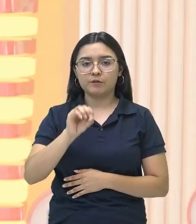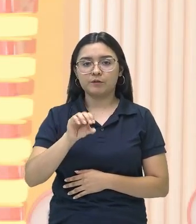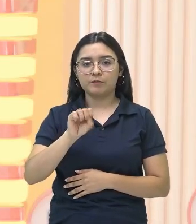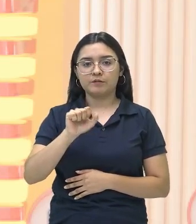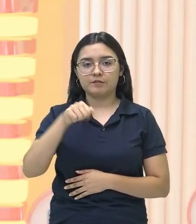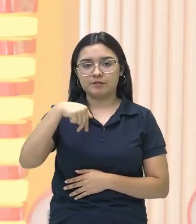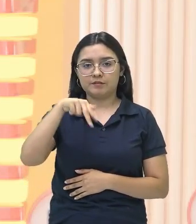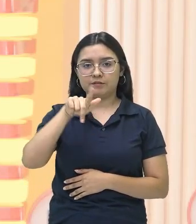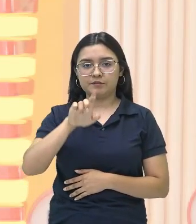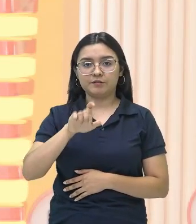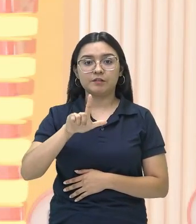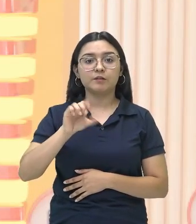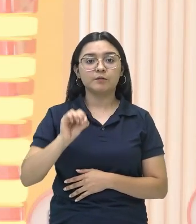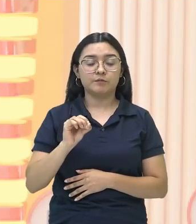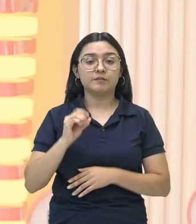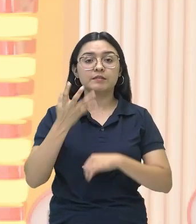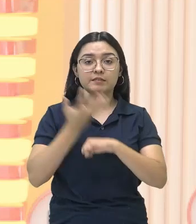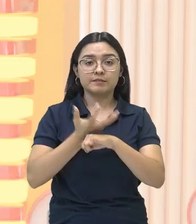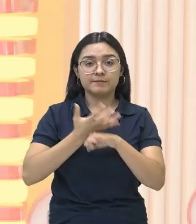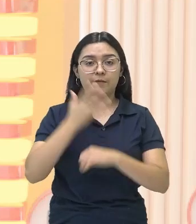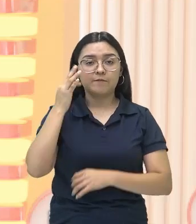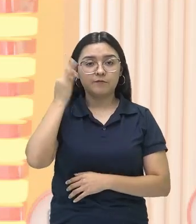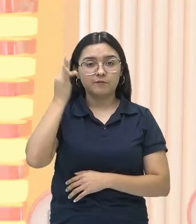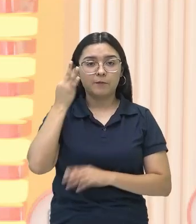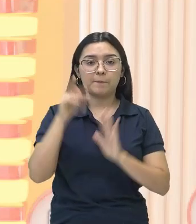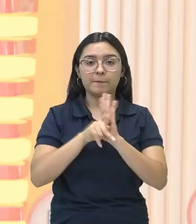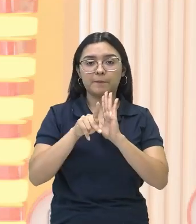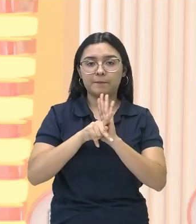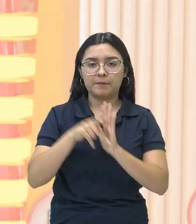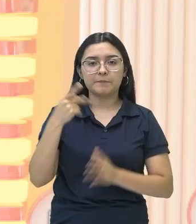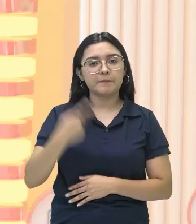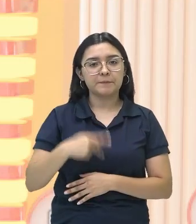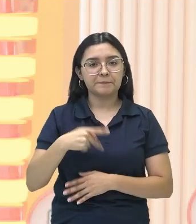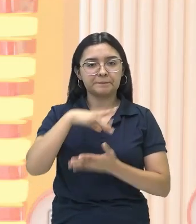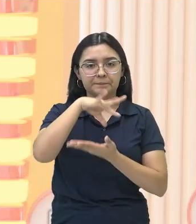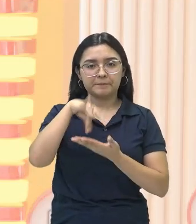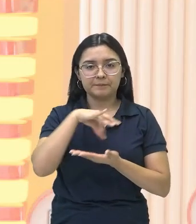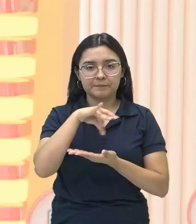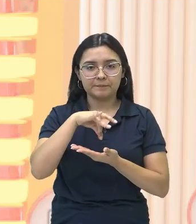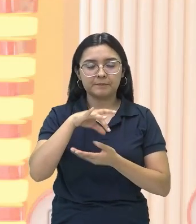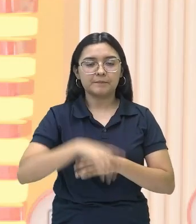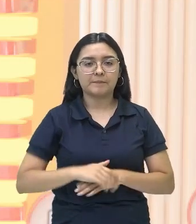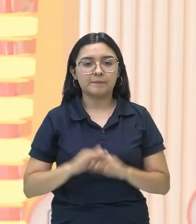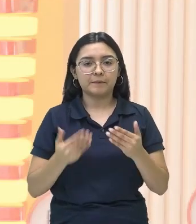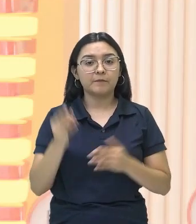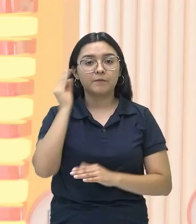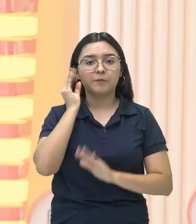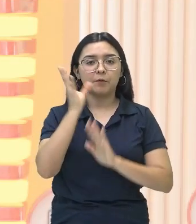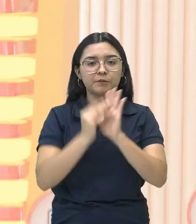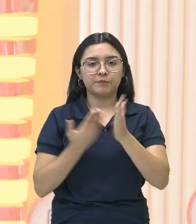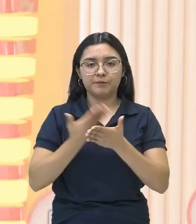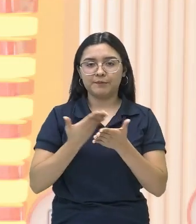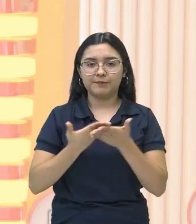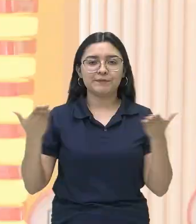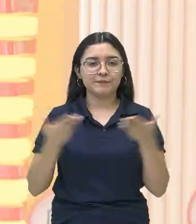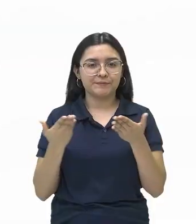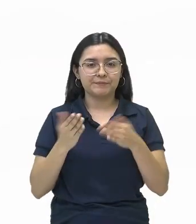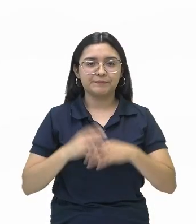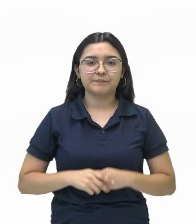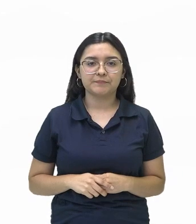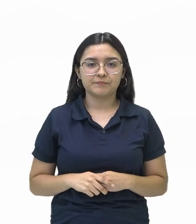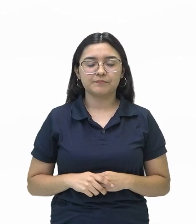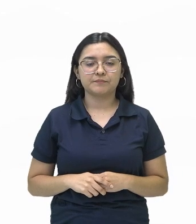Rosângelo Assis, de Filosofia, do Centro de Mídias do Amazonas. Vamos ver o que vai acontecer na nossa